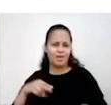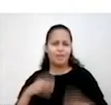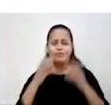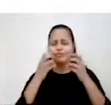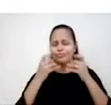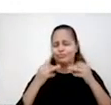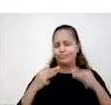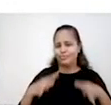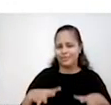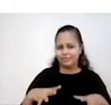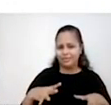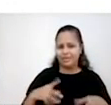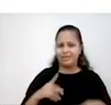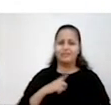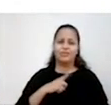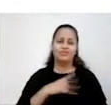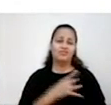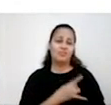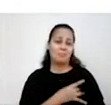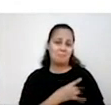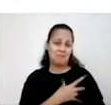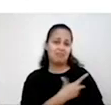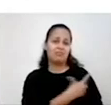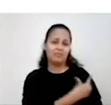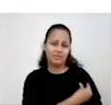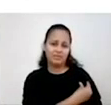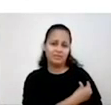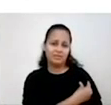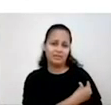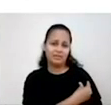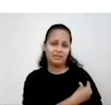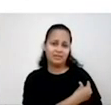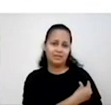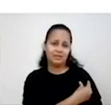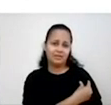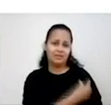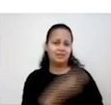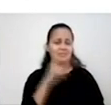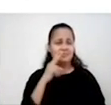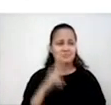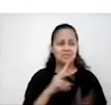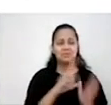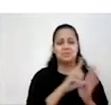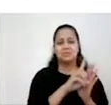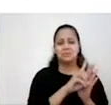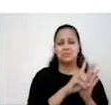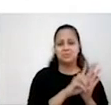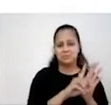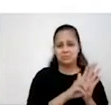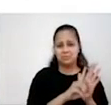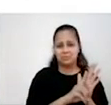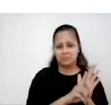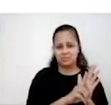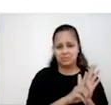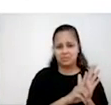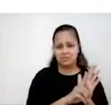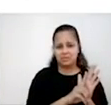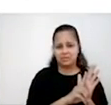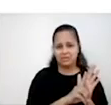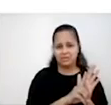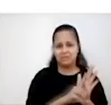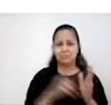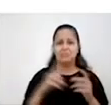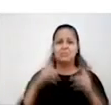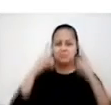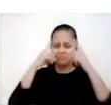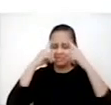sobre a importância da vacina e tinha muito medo dos seus efeitos, considerou o decreto mais uma das várias